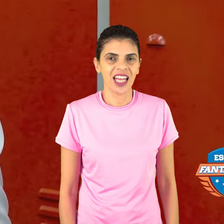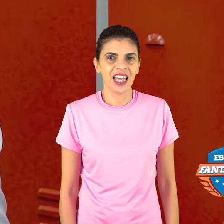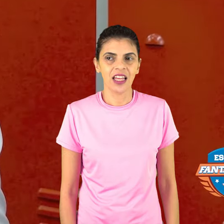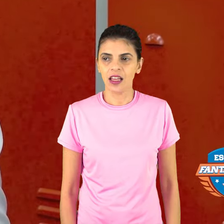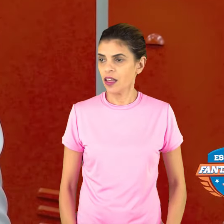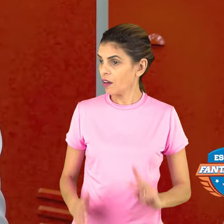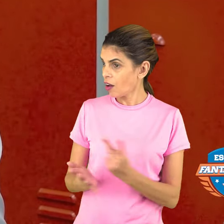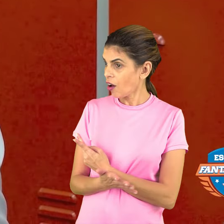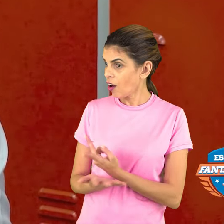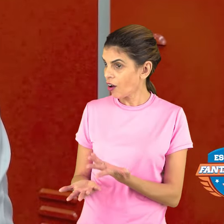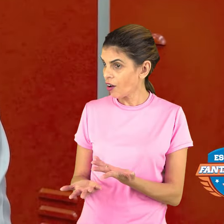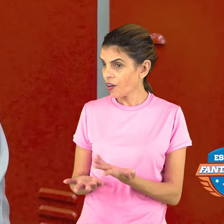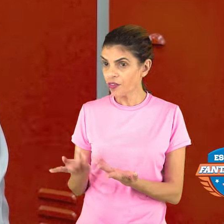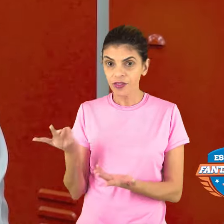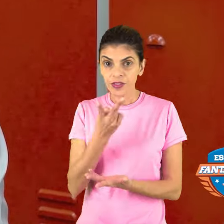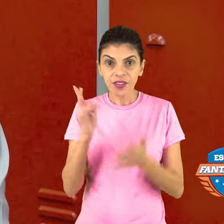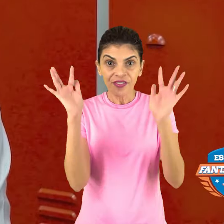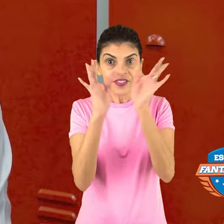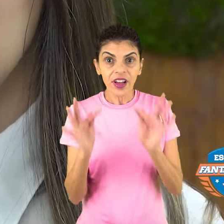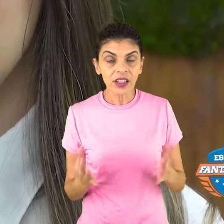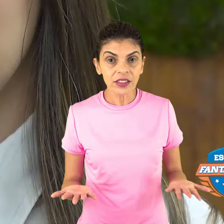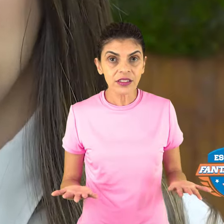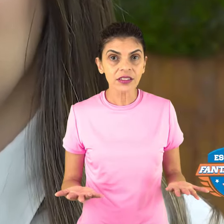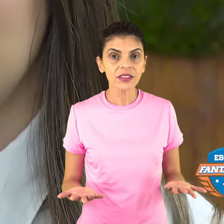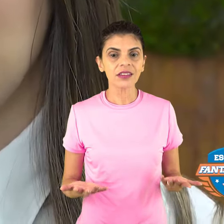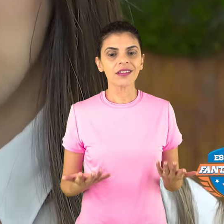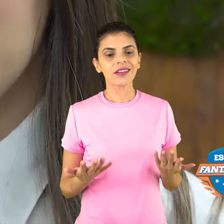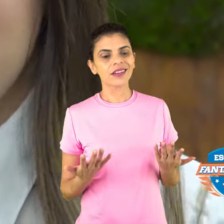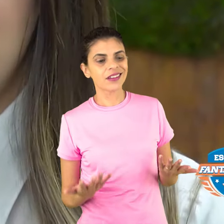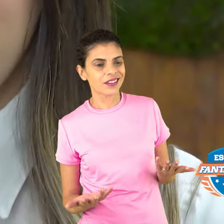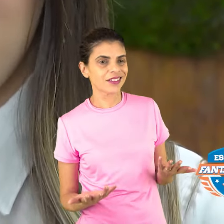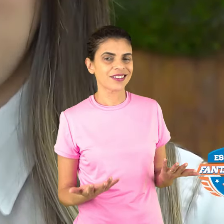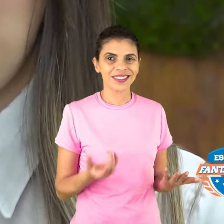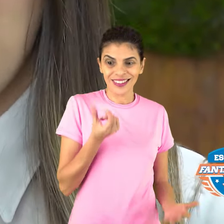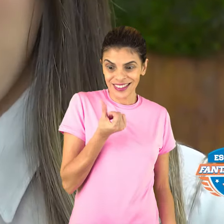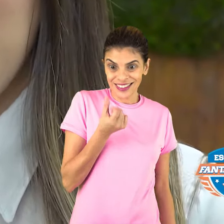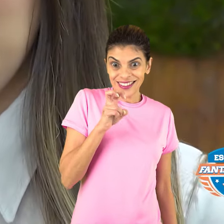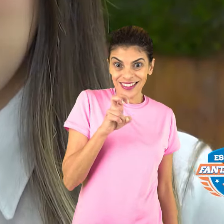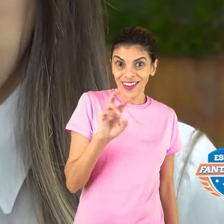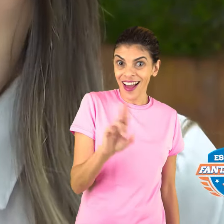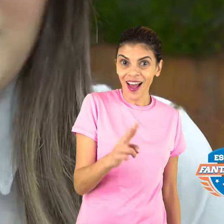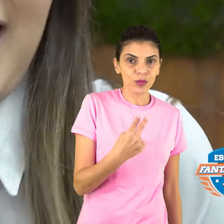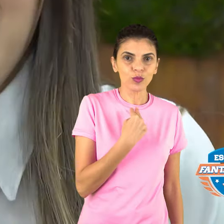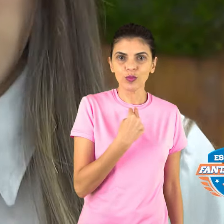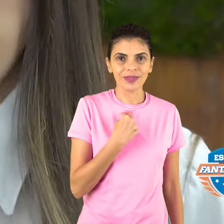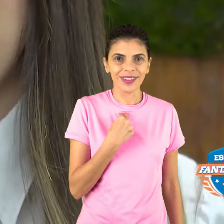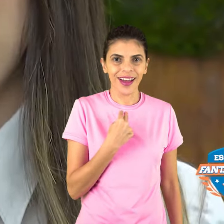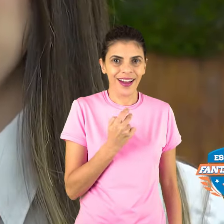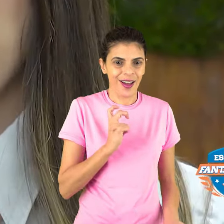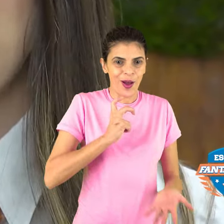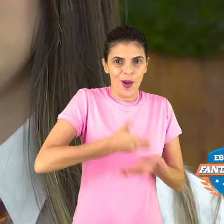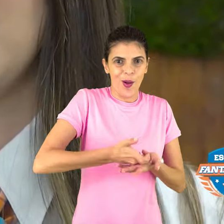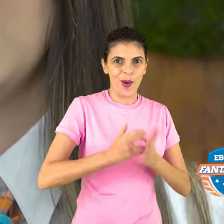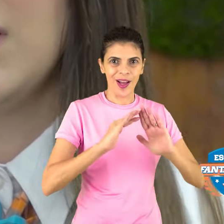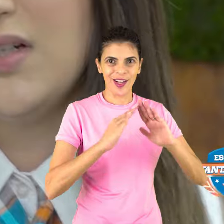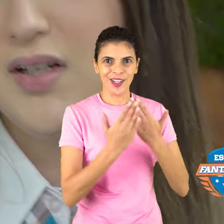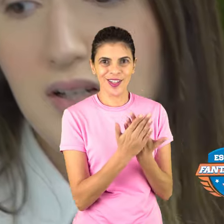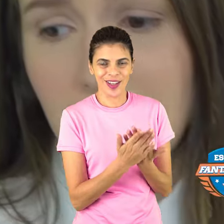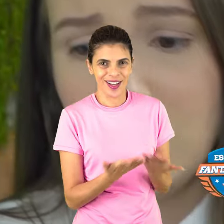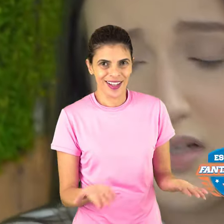Que foi? Por que vocês não estão felizes? Então, Ana, com 65 reais você não consegue comprar a